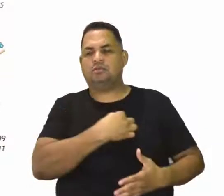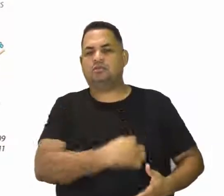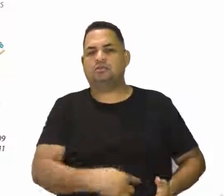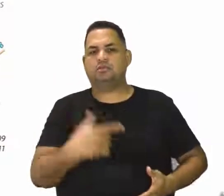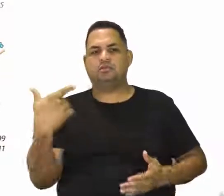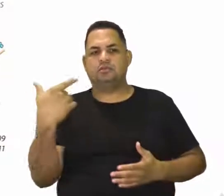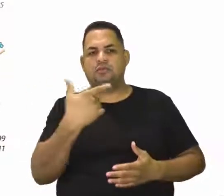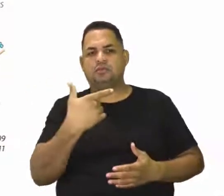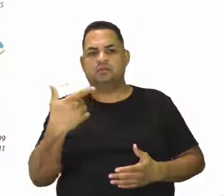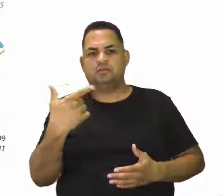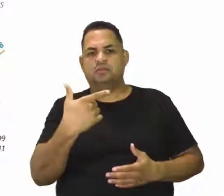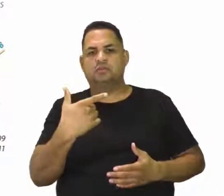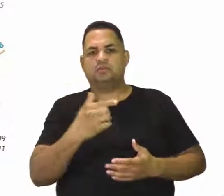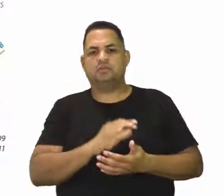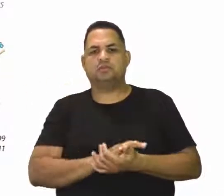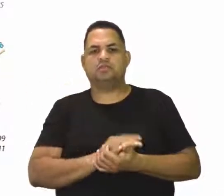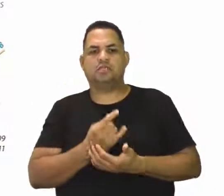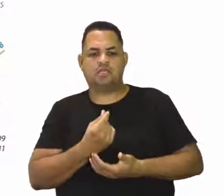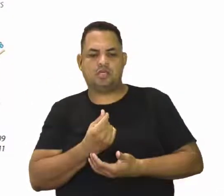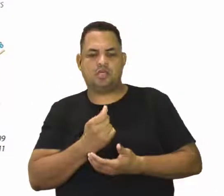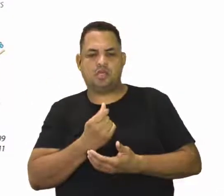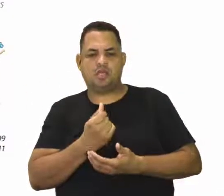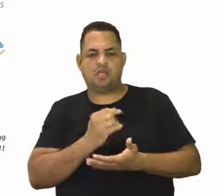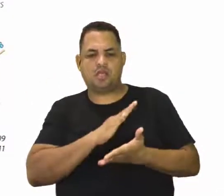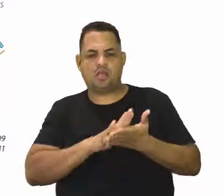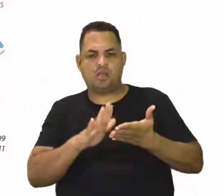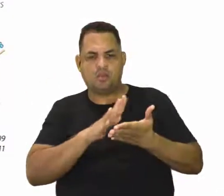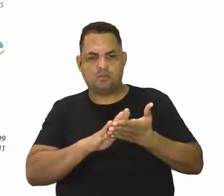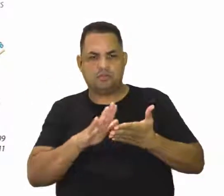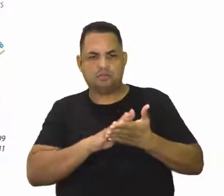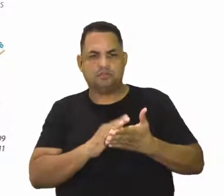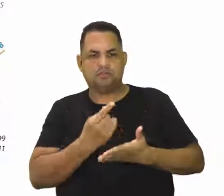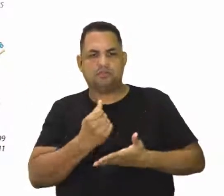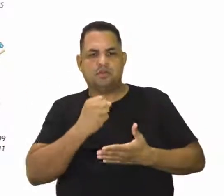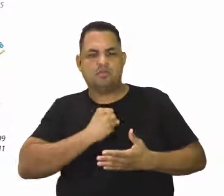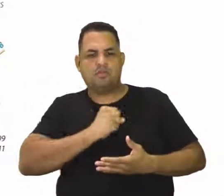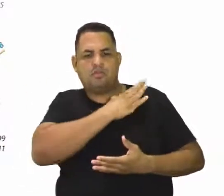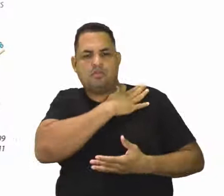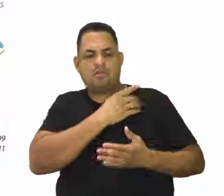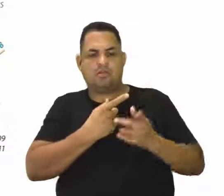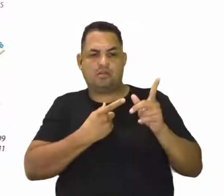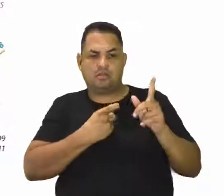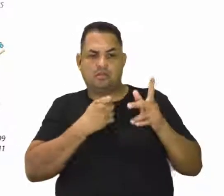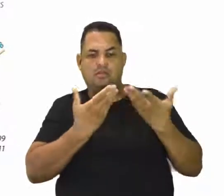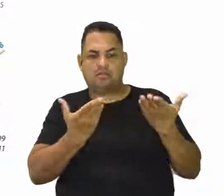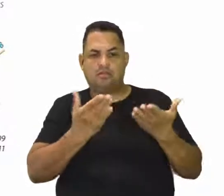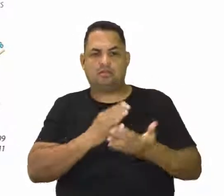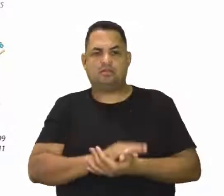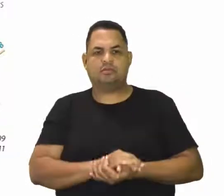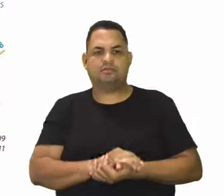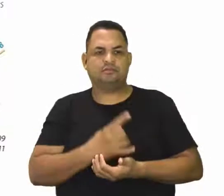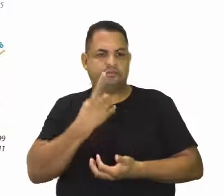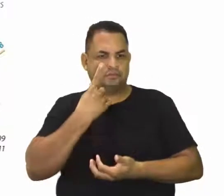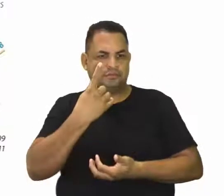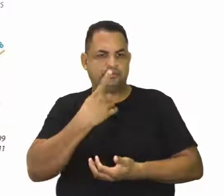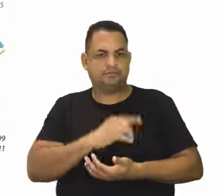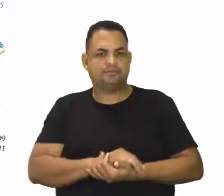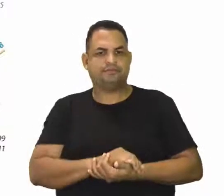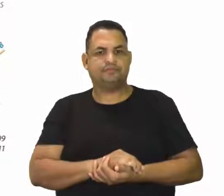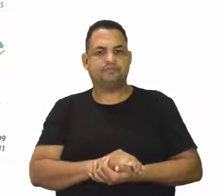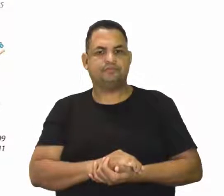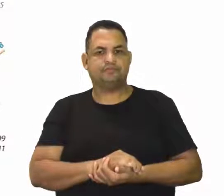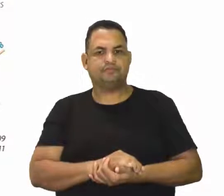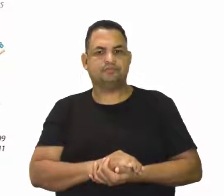lugar em gastos militares e 2010 E aí você observa é isso que eu falei na